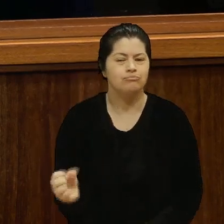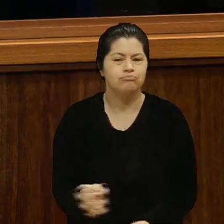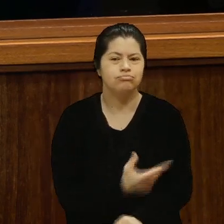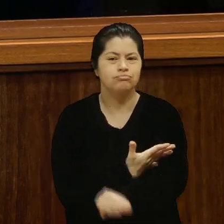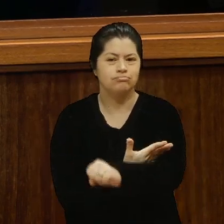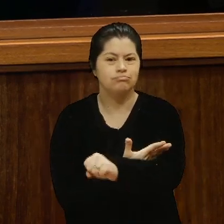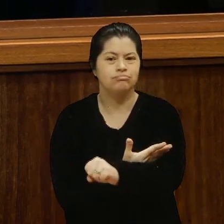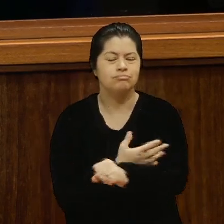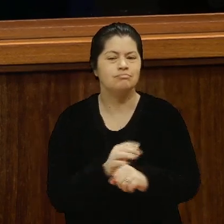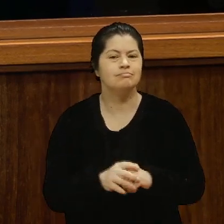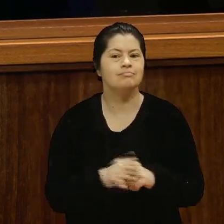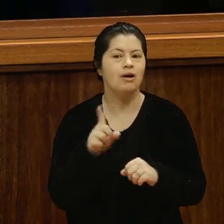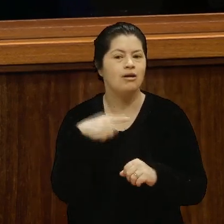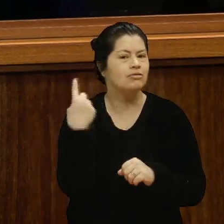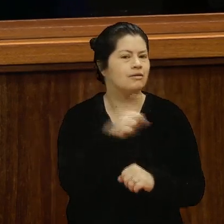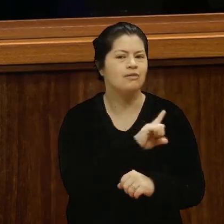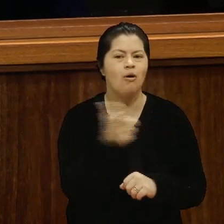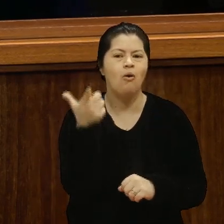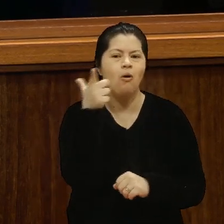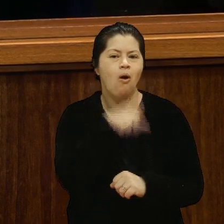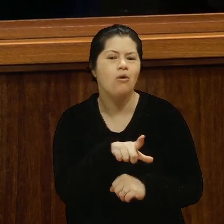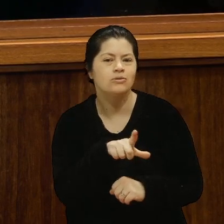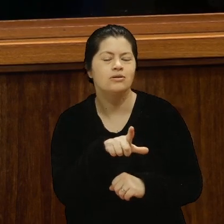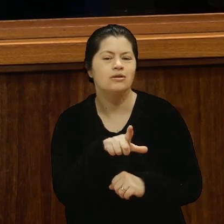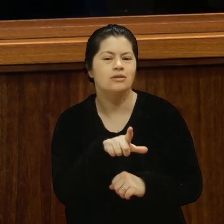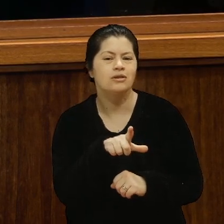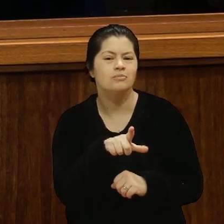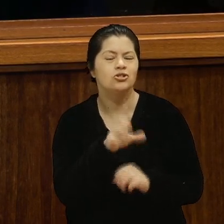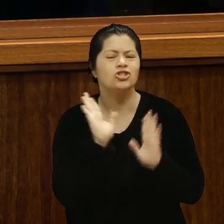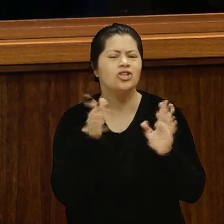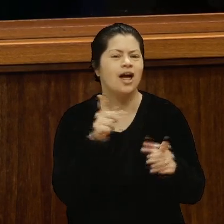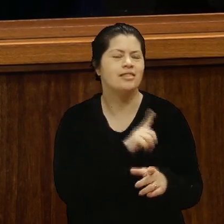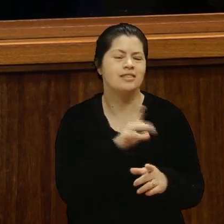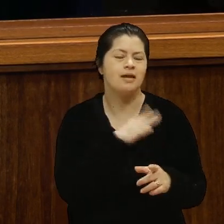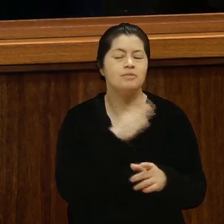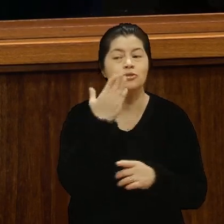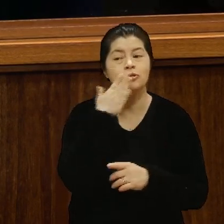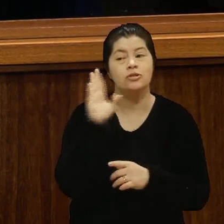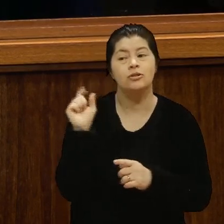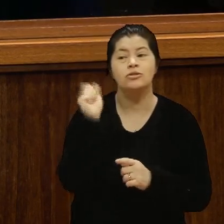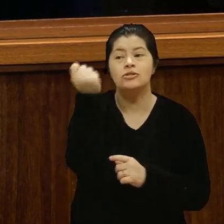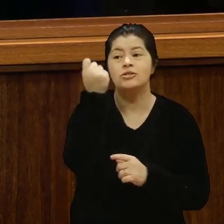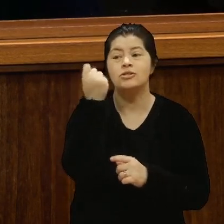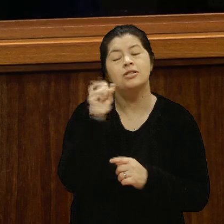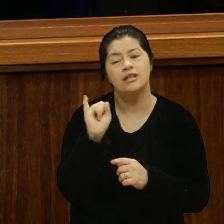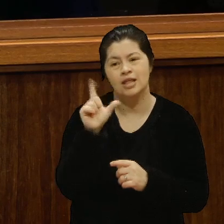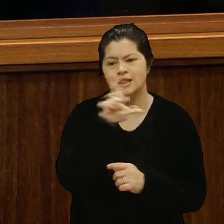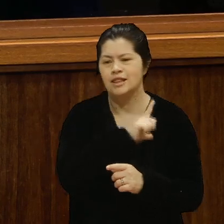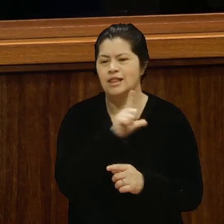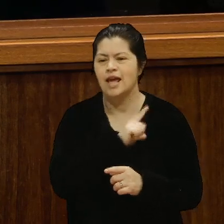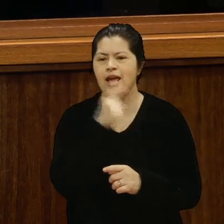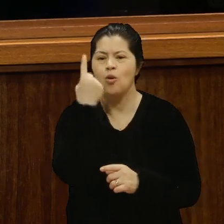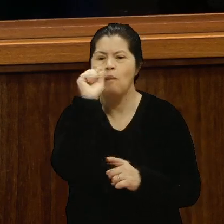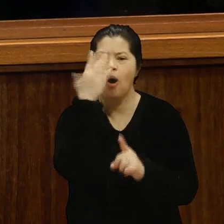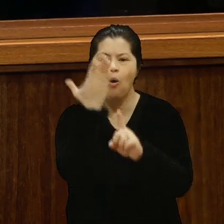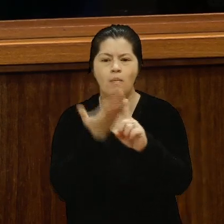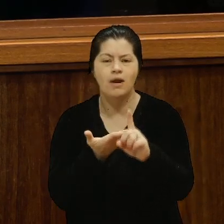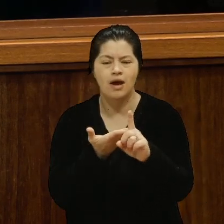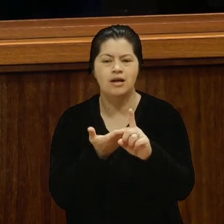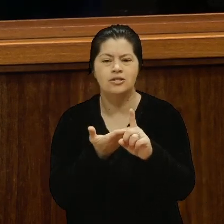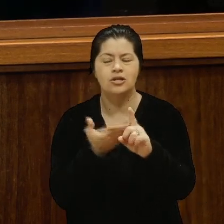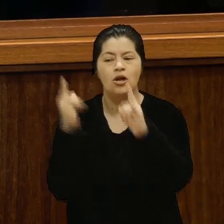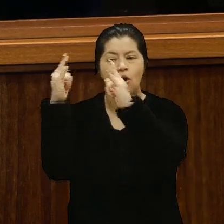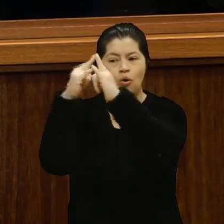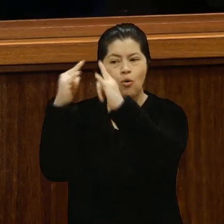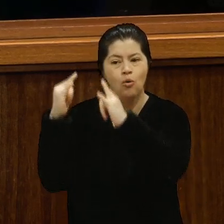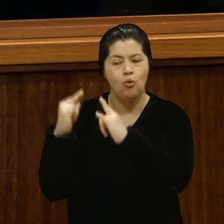emocionada. E nós não conseguimos. Já tem um pedido para que se aumente pelo menos uma homenagem para